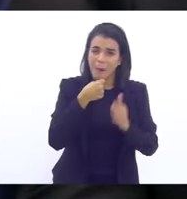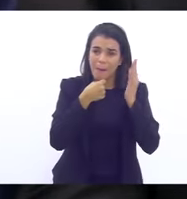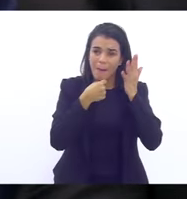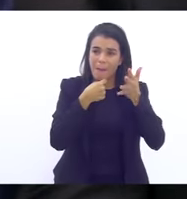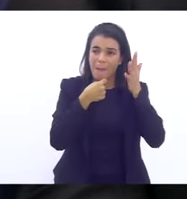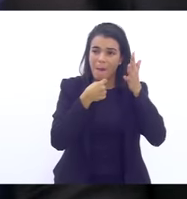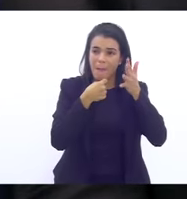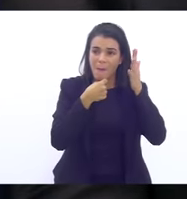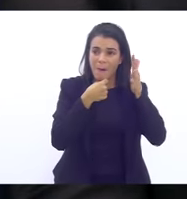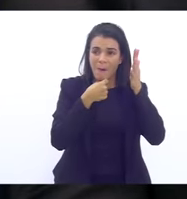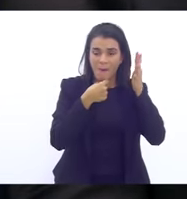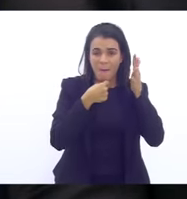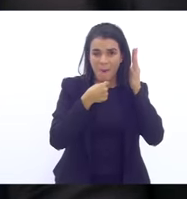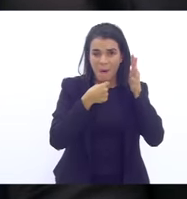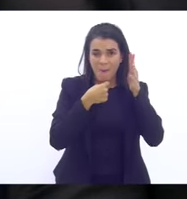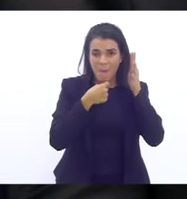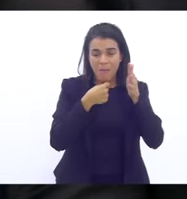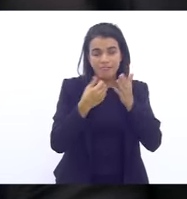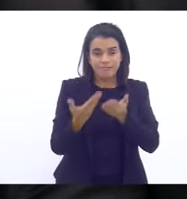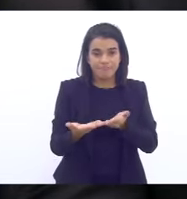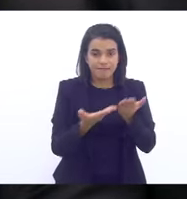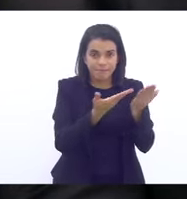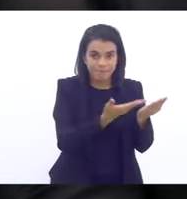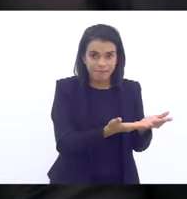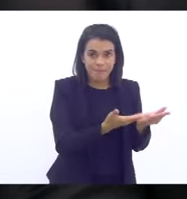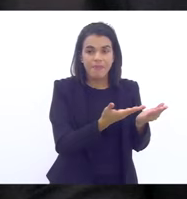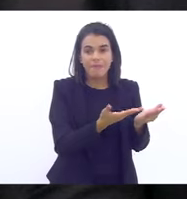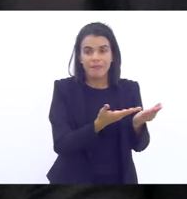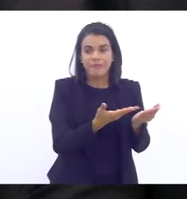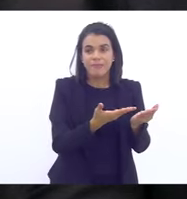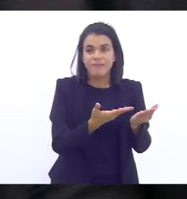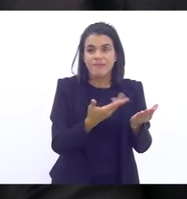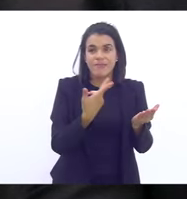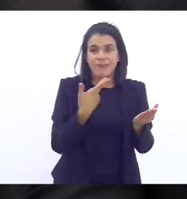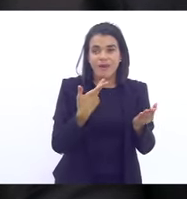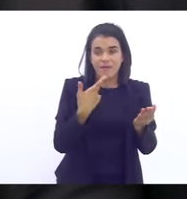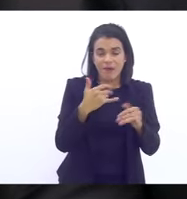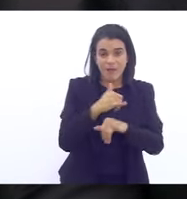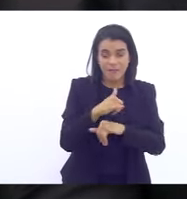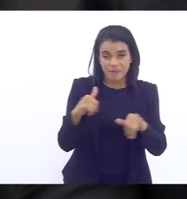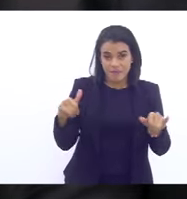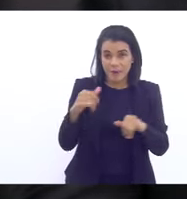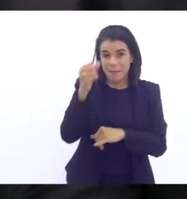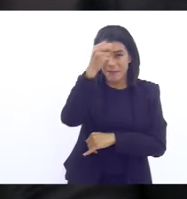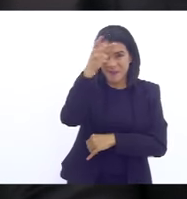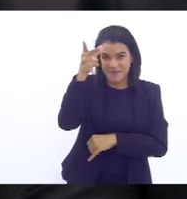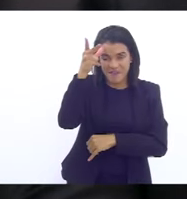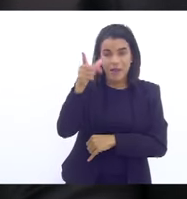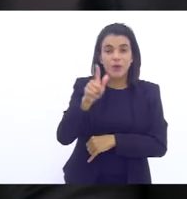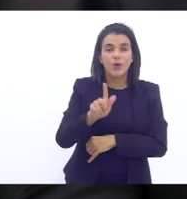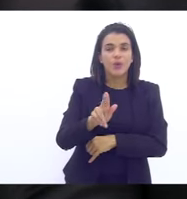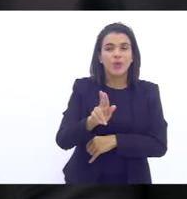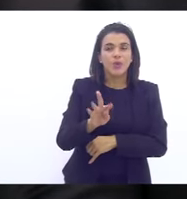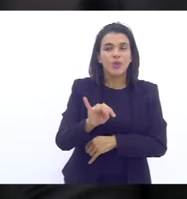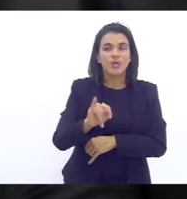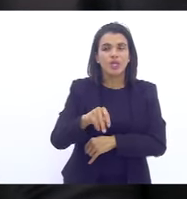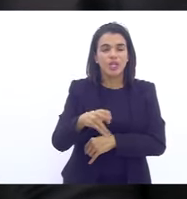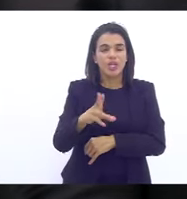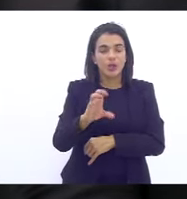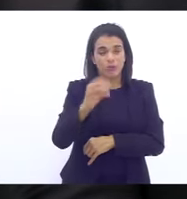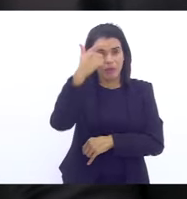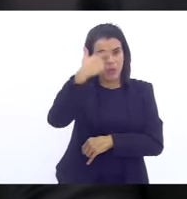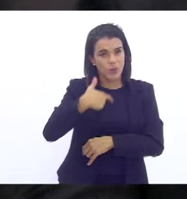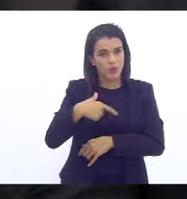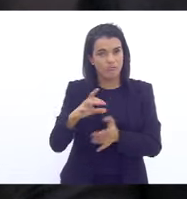aqui, presidente, para Vossa Excelência, e dizer que, prefeito Gutinho, estou à disposição,